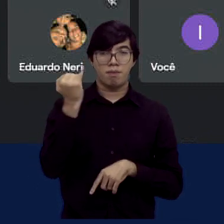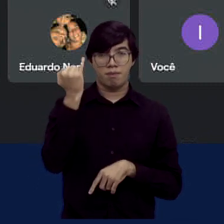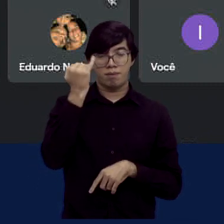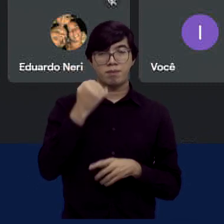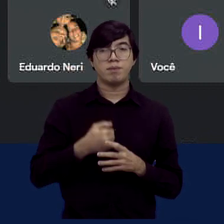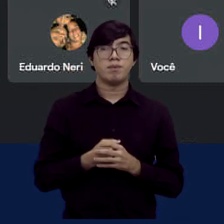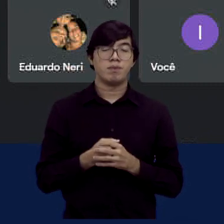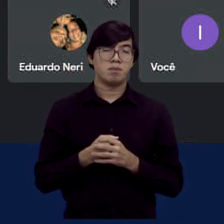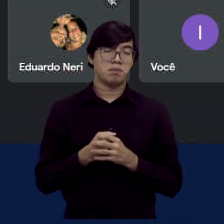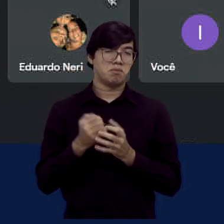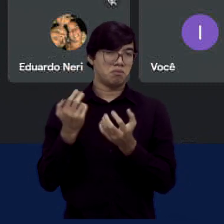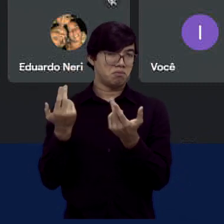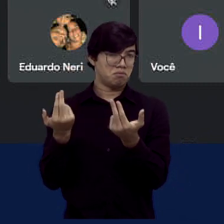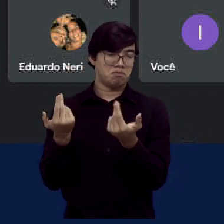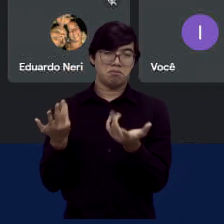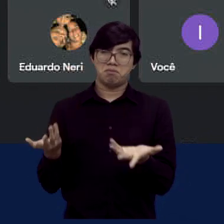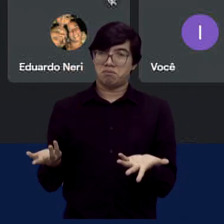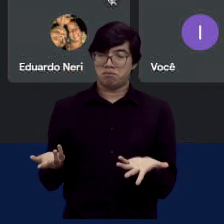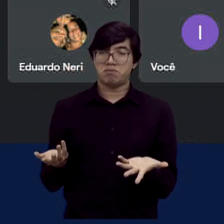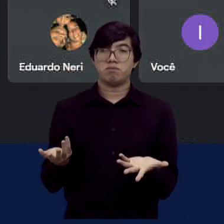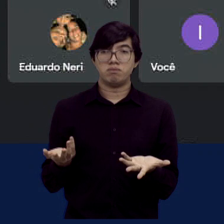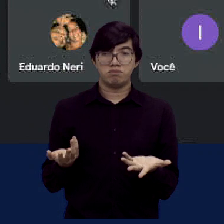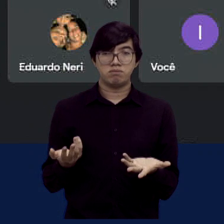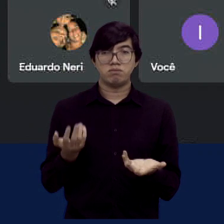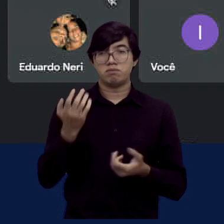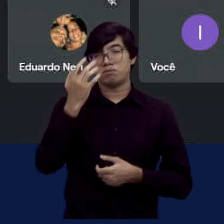a mesma coisa. Eu vejo tudo como a mesma coisa. Né?